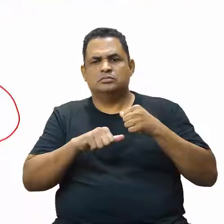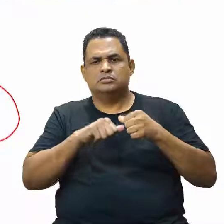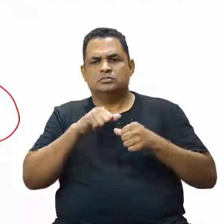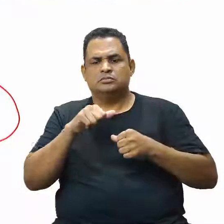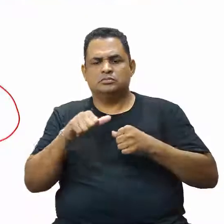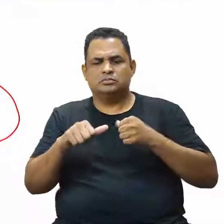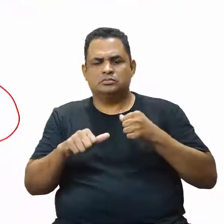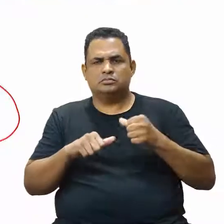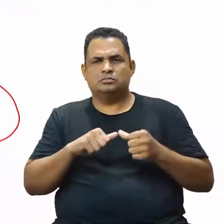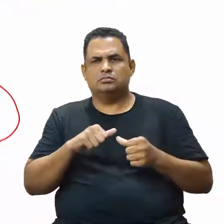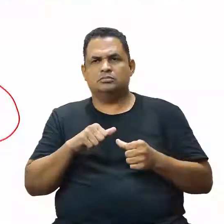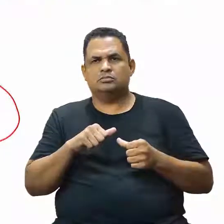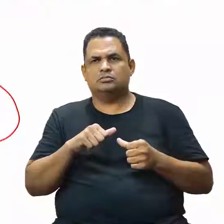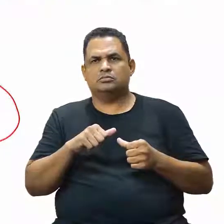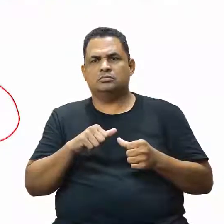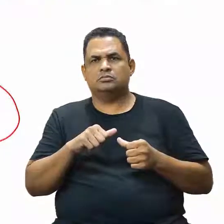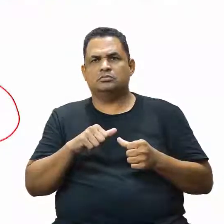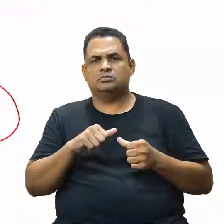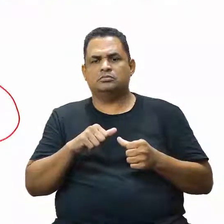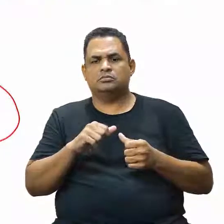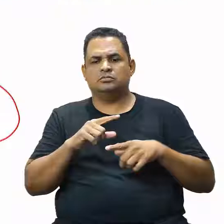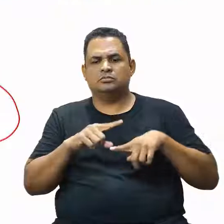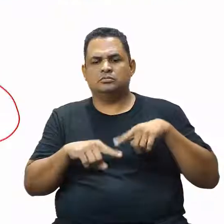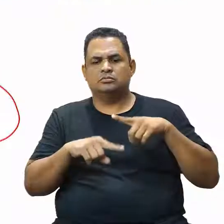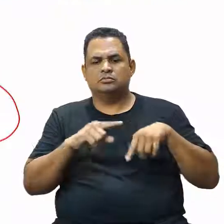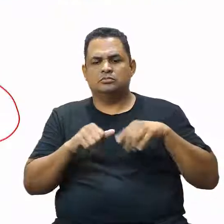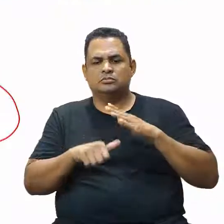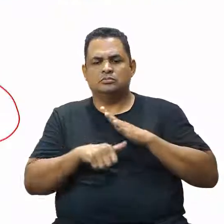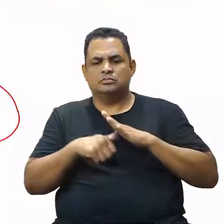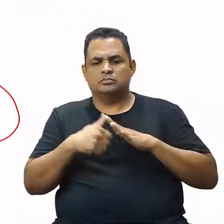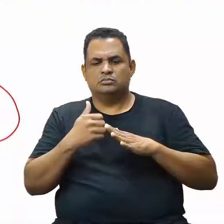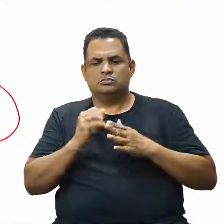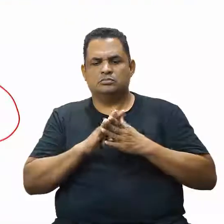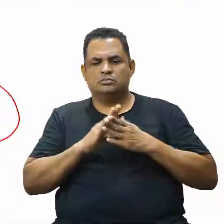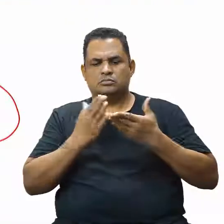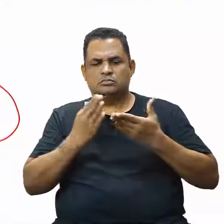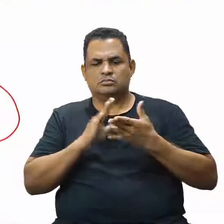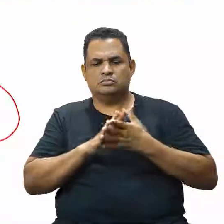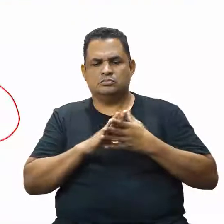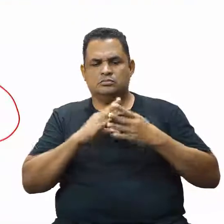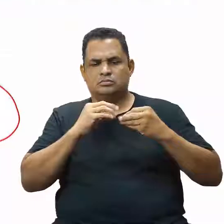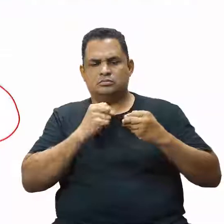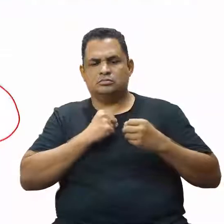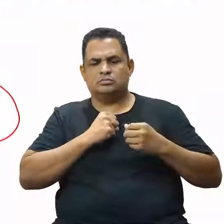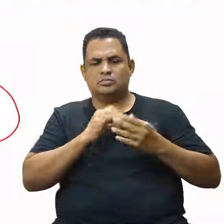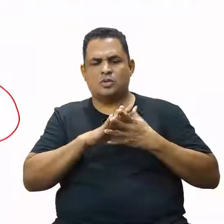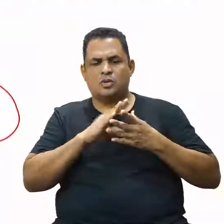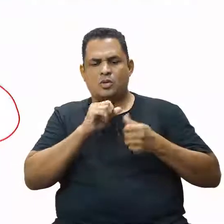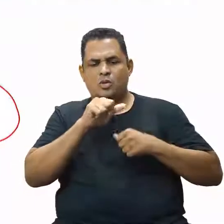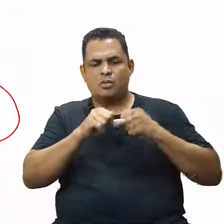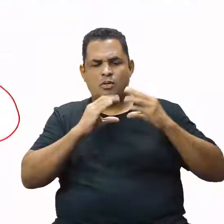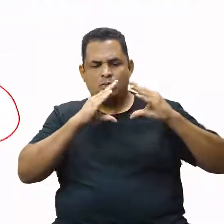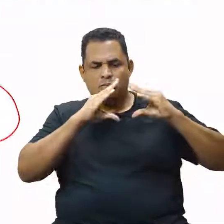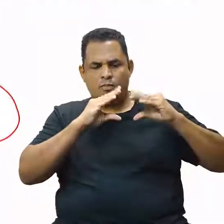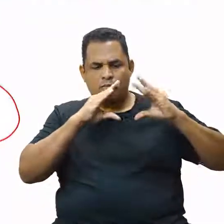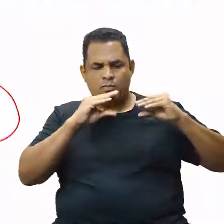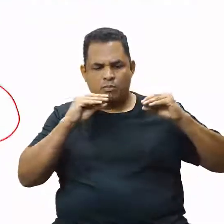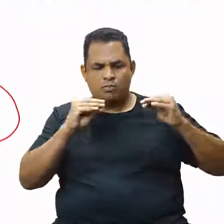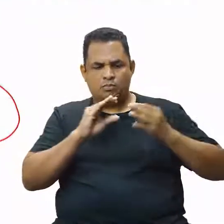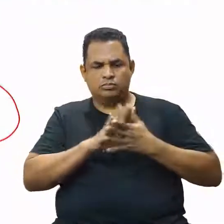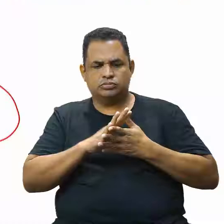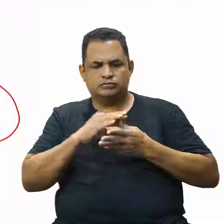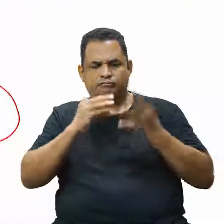transformam a matéria-prima, o esterco, em adubo. Restos